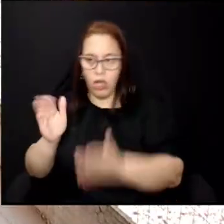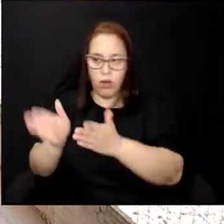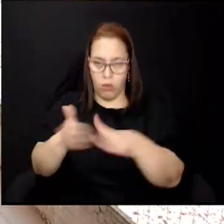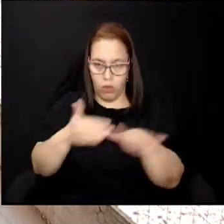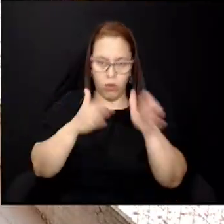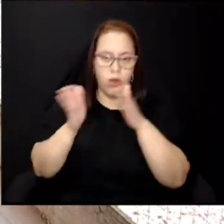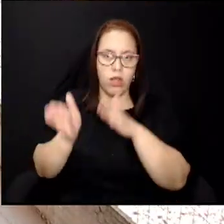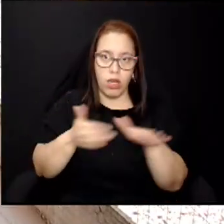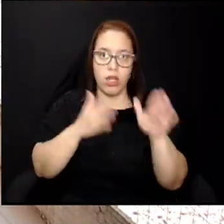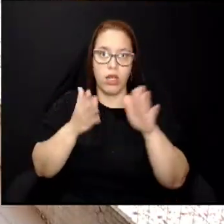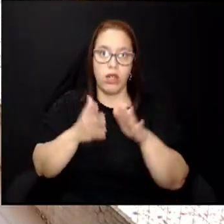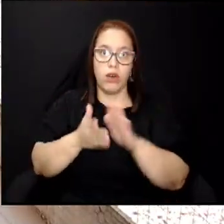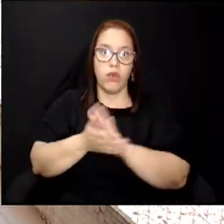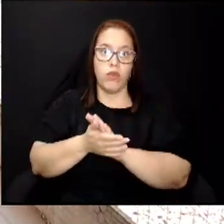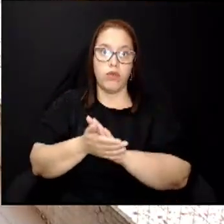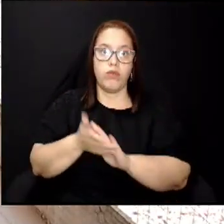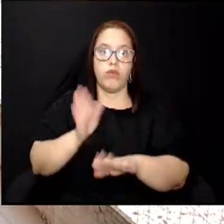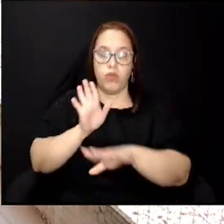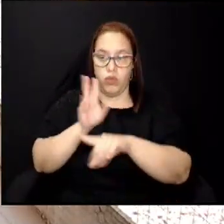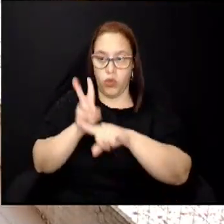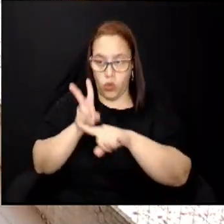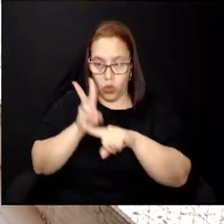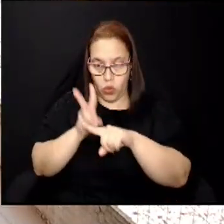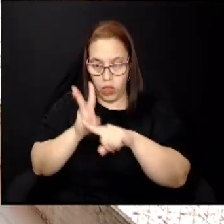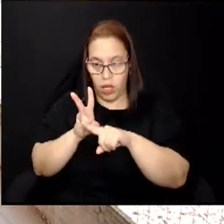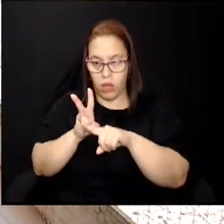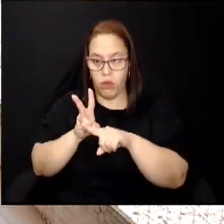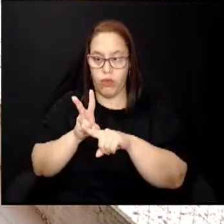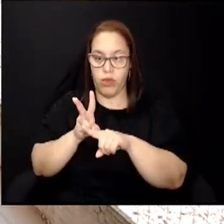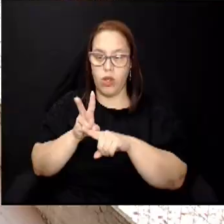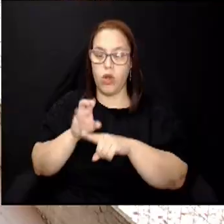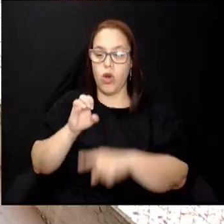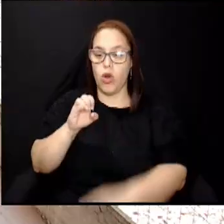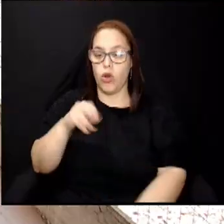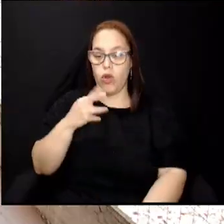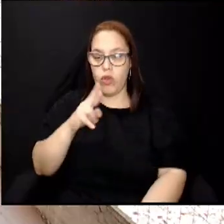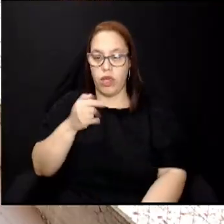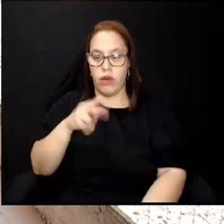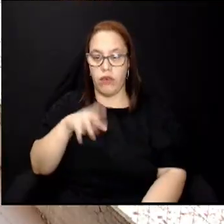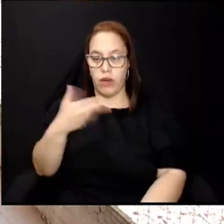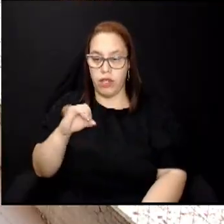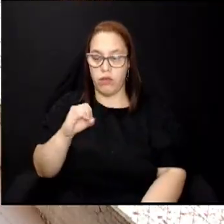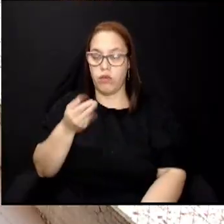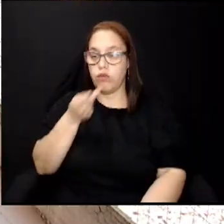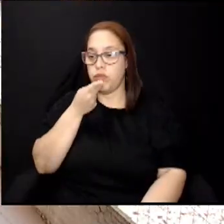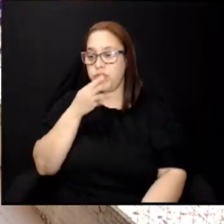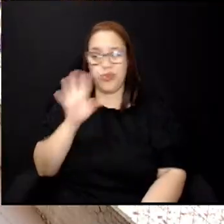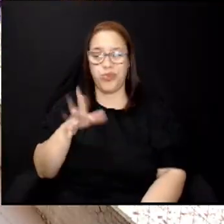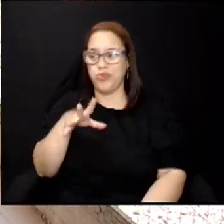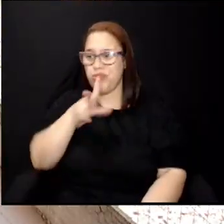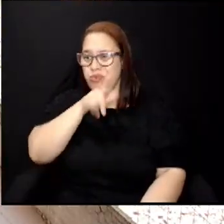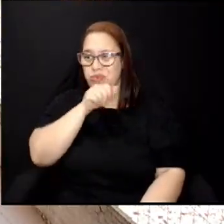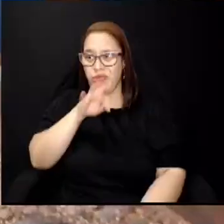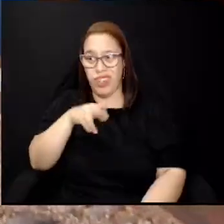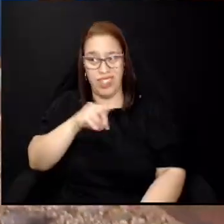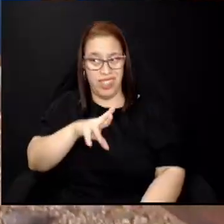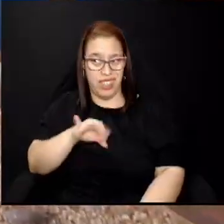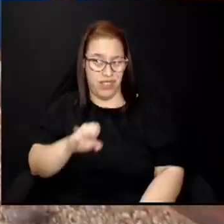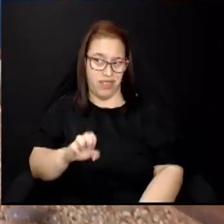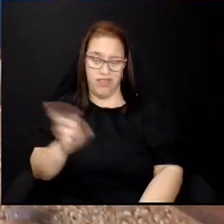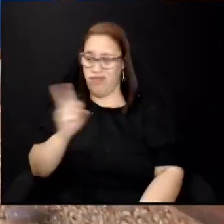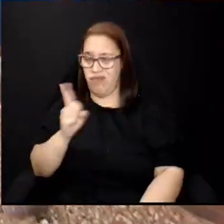quanto a conservação, né? E quando a gente fala conservação, a gente não está falando só do animal silvestre, a gente fala de animais de raça pura